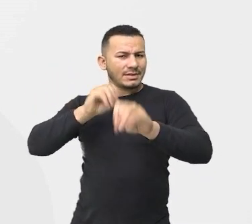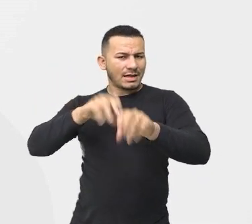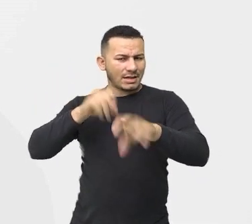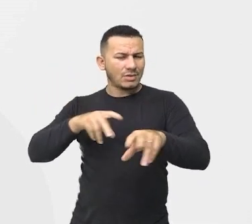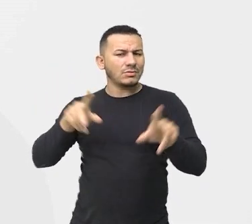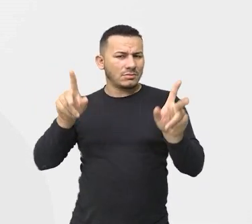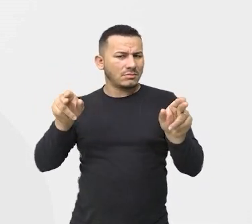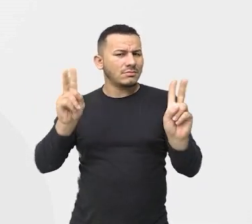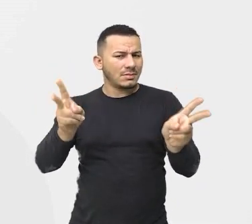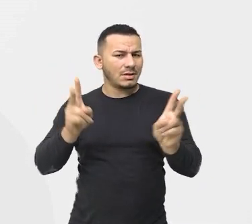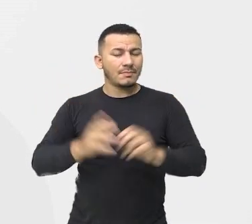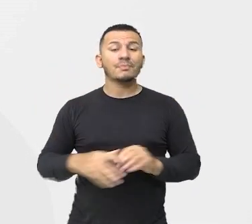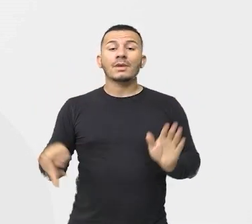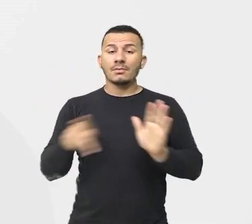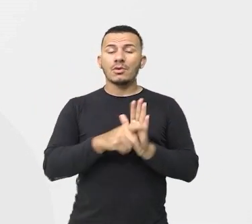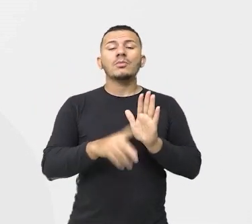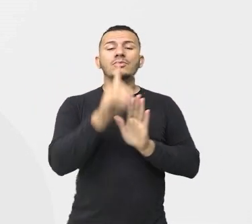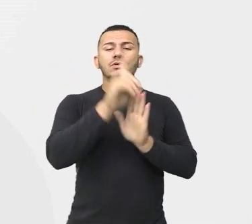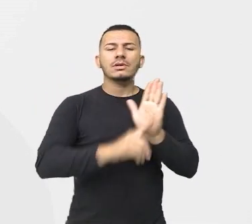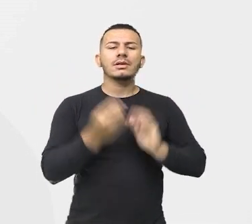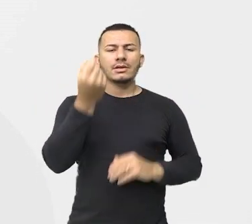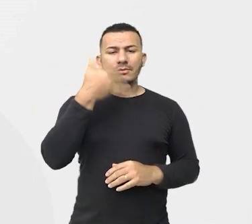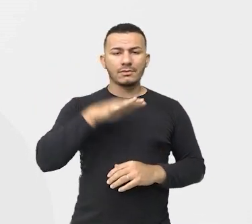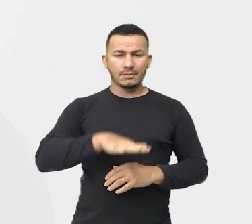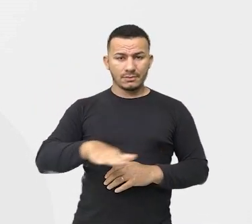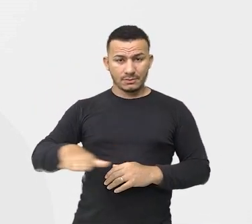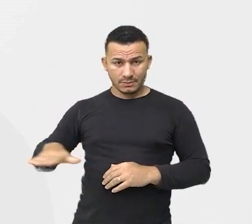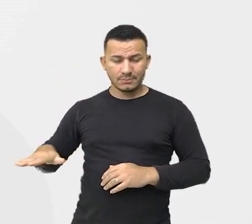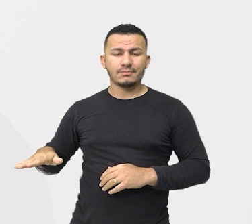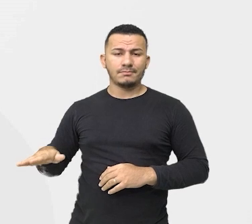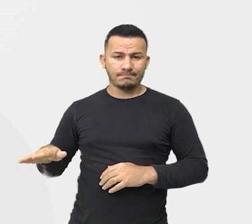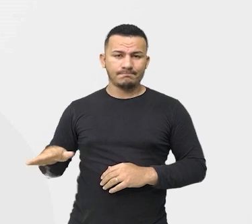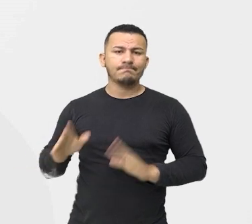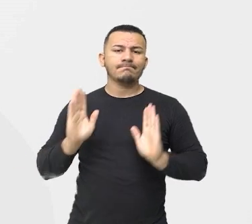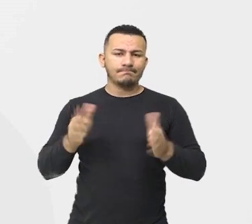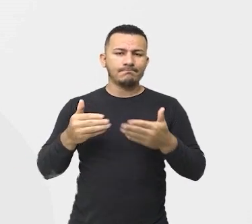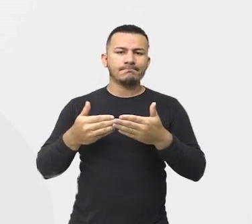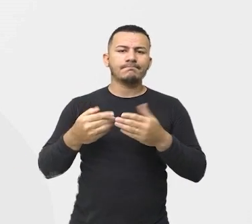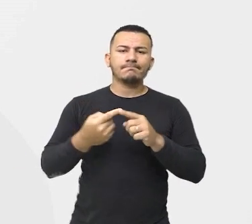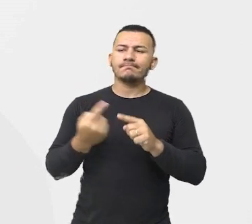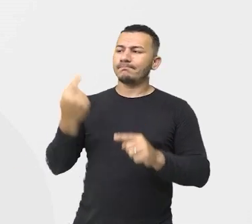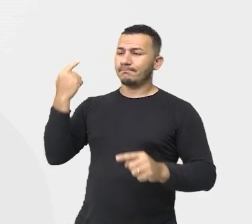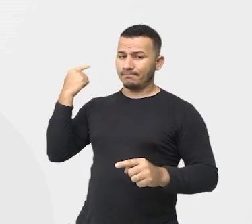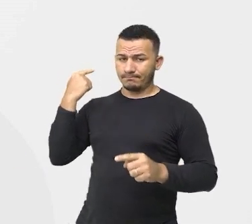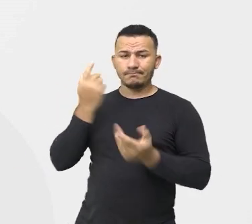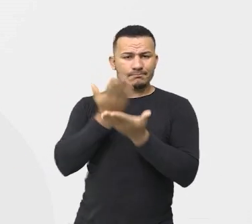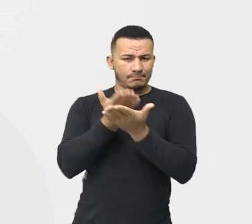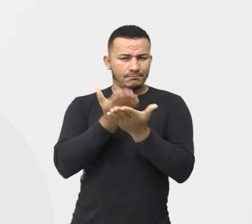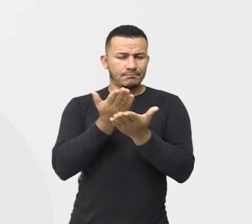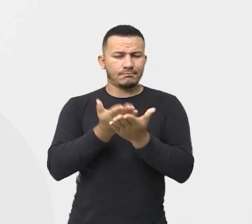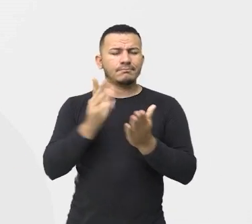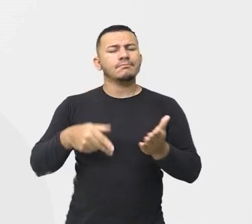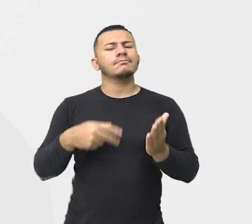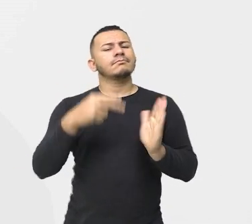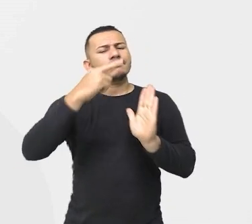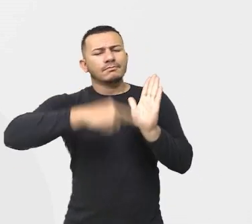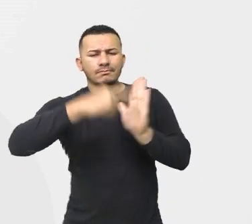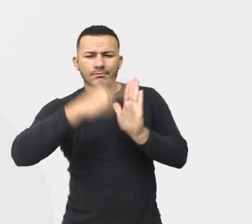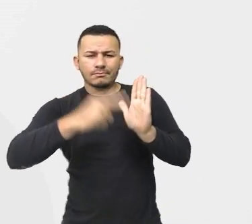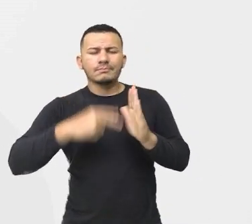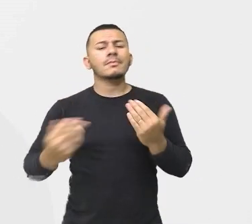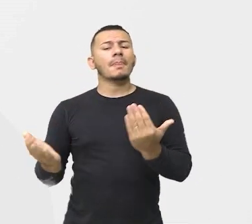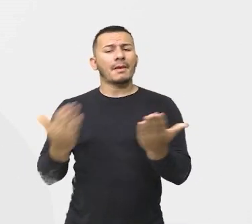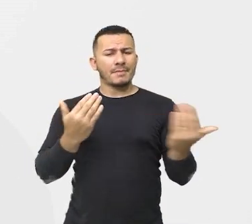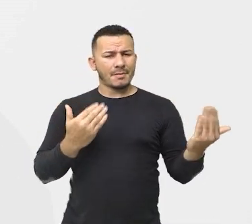direitos da criança. A gente tem conversado sobre isso, observado, lido leis a